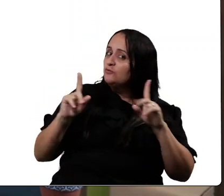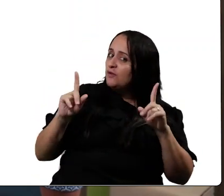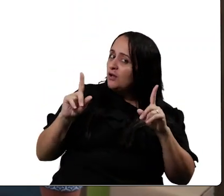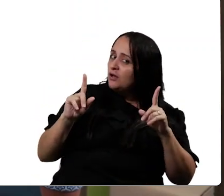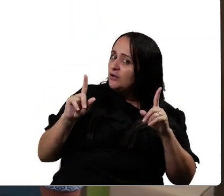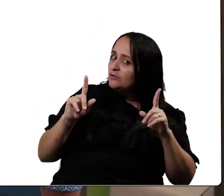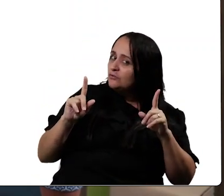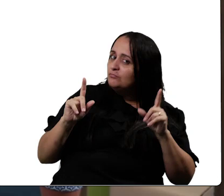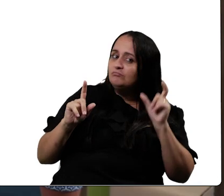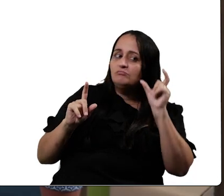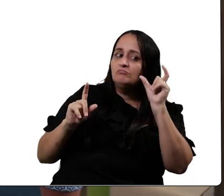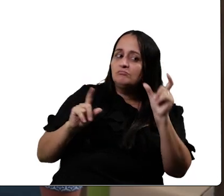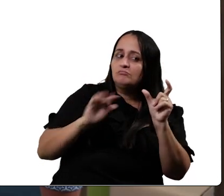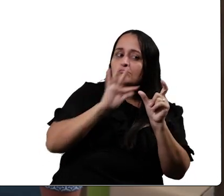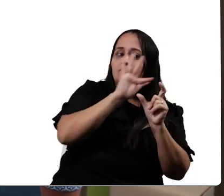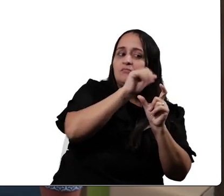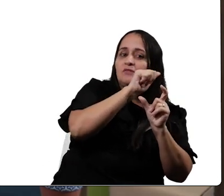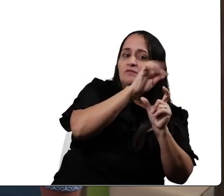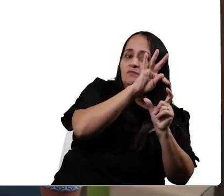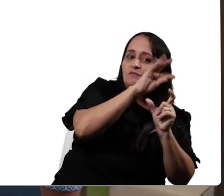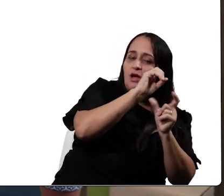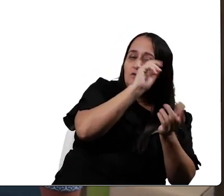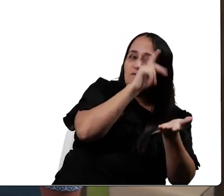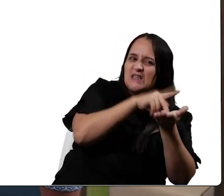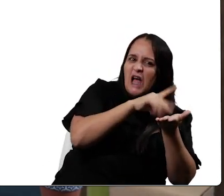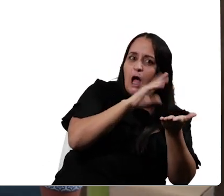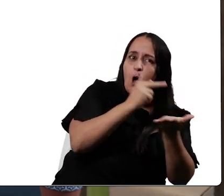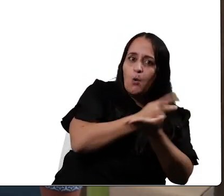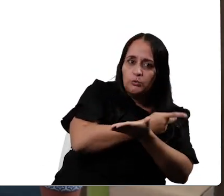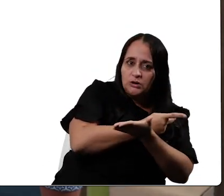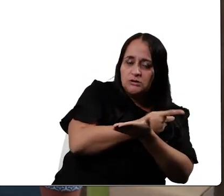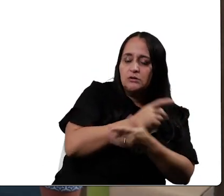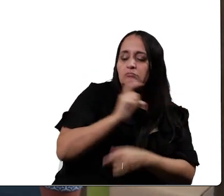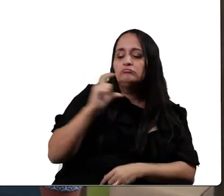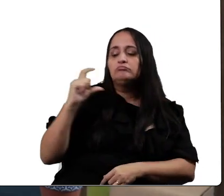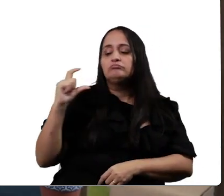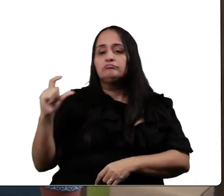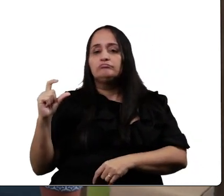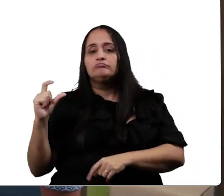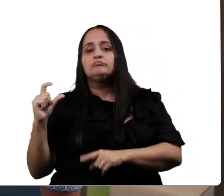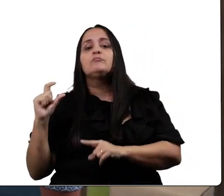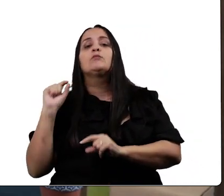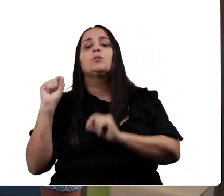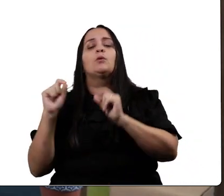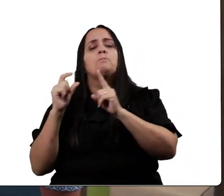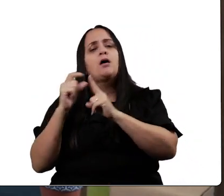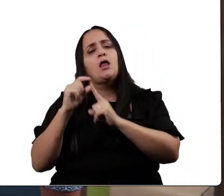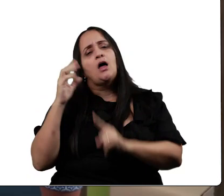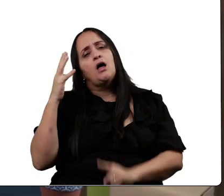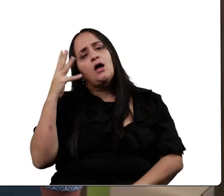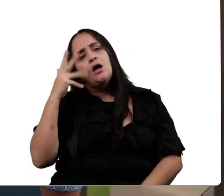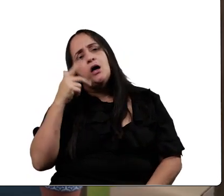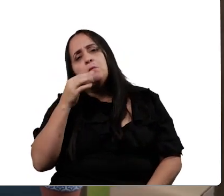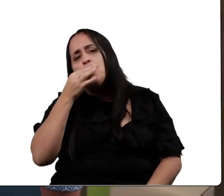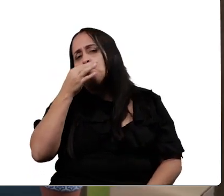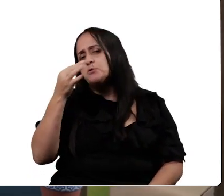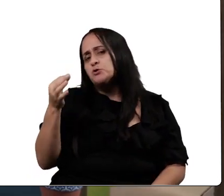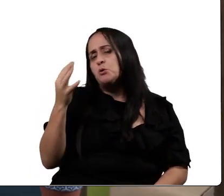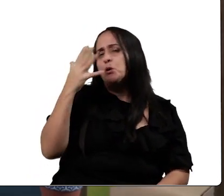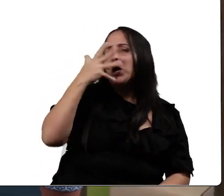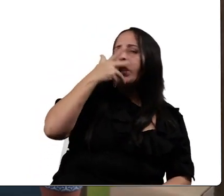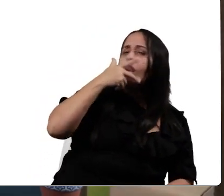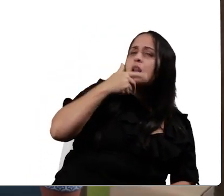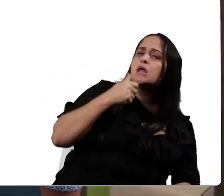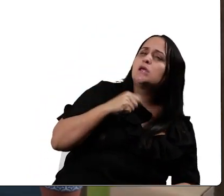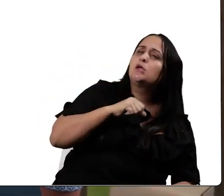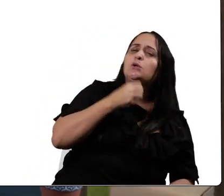coisas, tá bom? Então, observe aí que quando você vê alguém pensando, falando é lindo, é bom, é